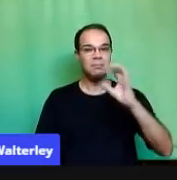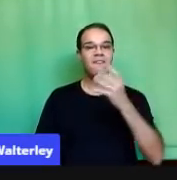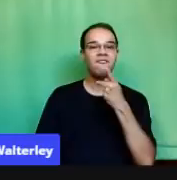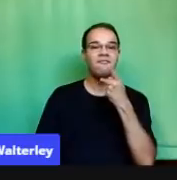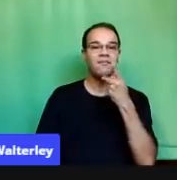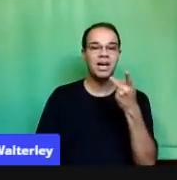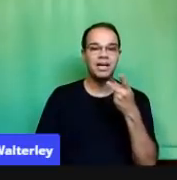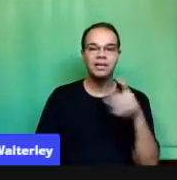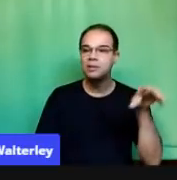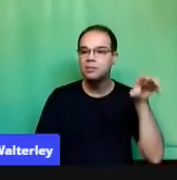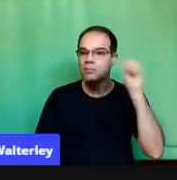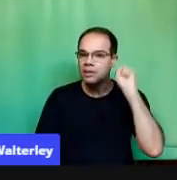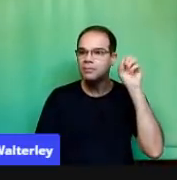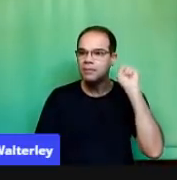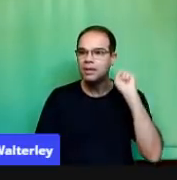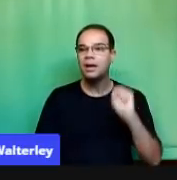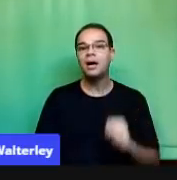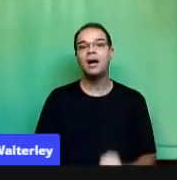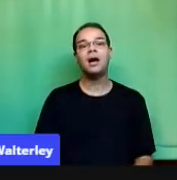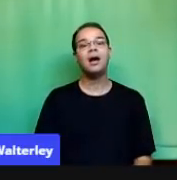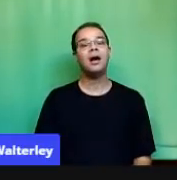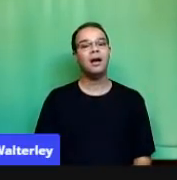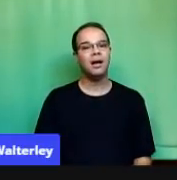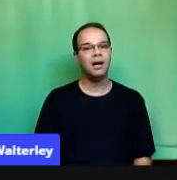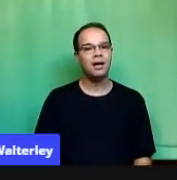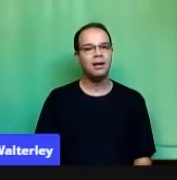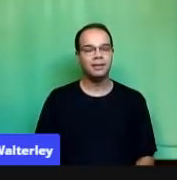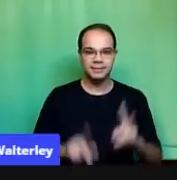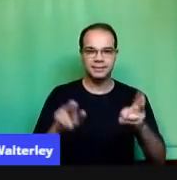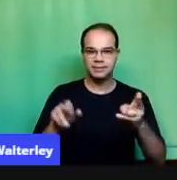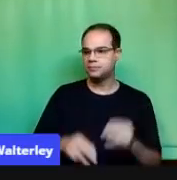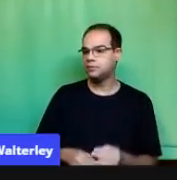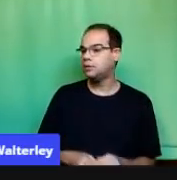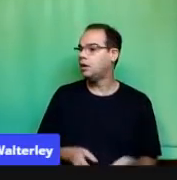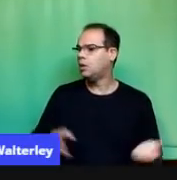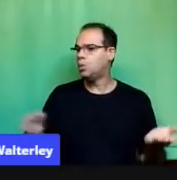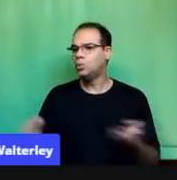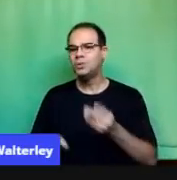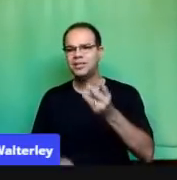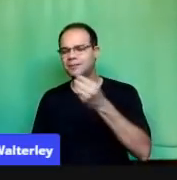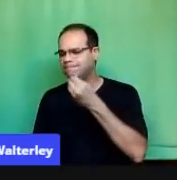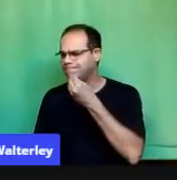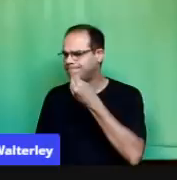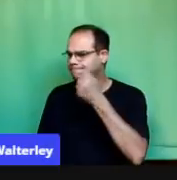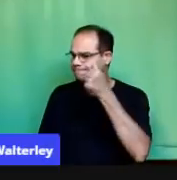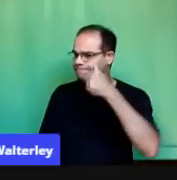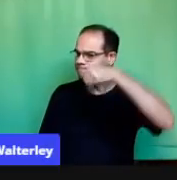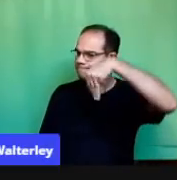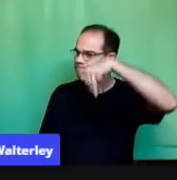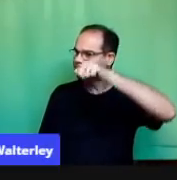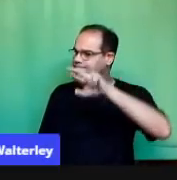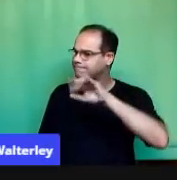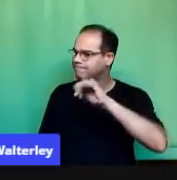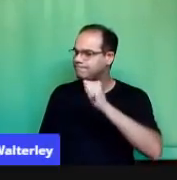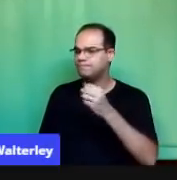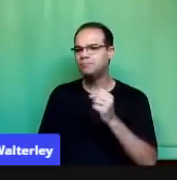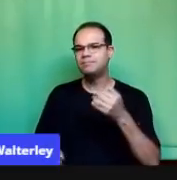ontem. São essas relações que precisam ser construídas dentro de sala de